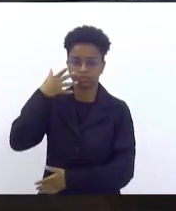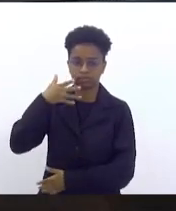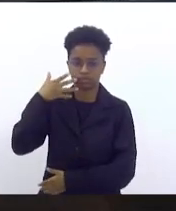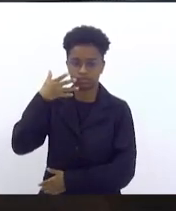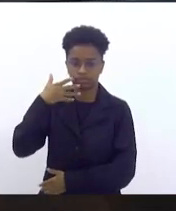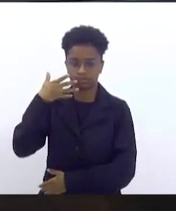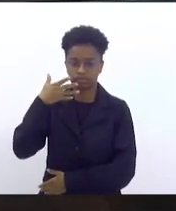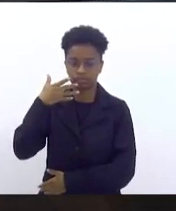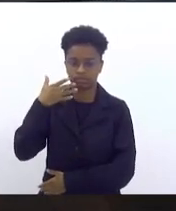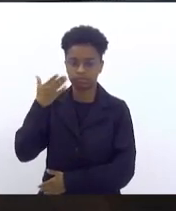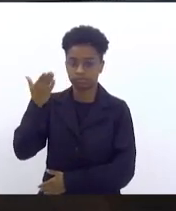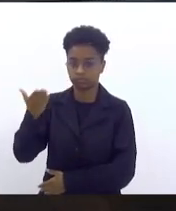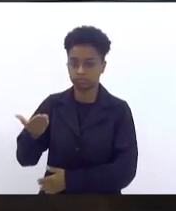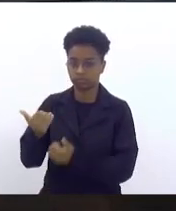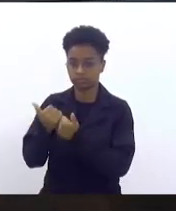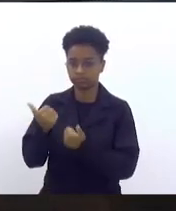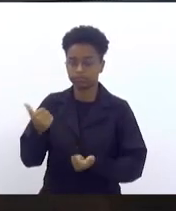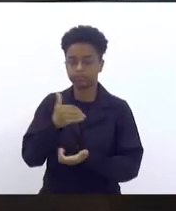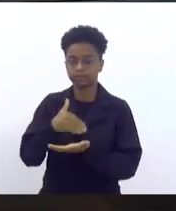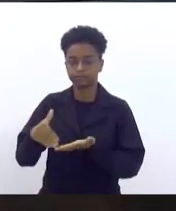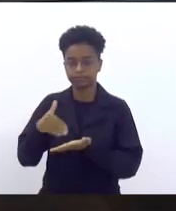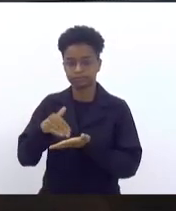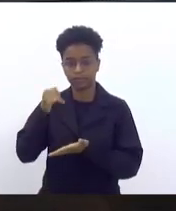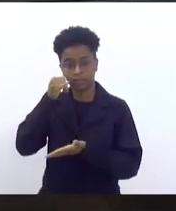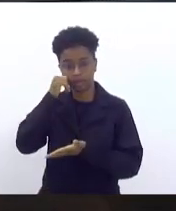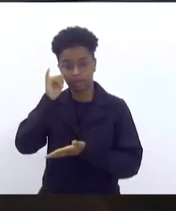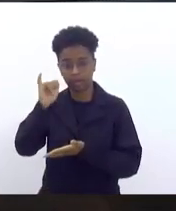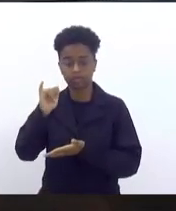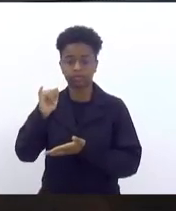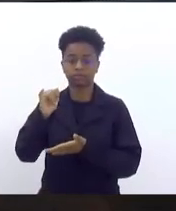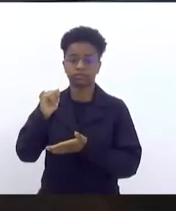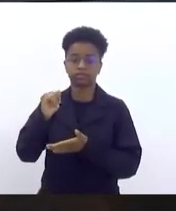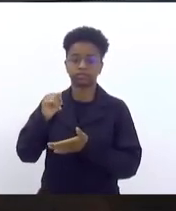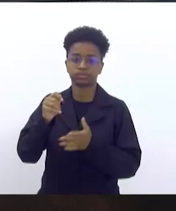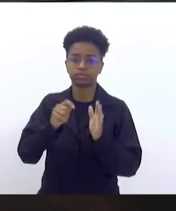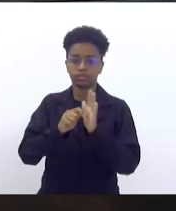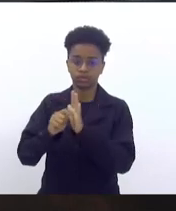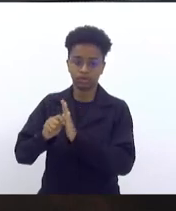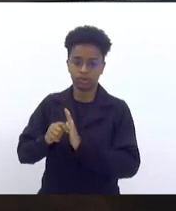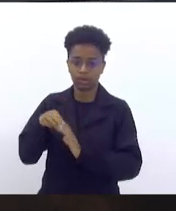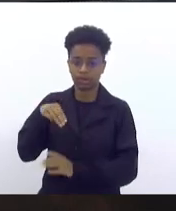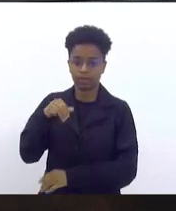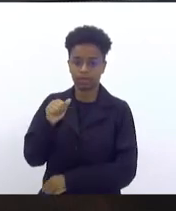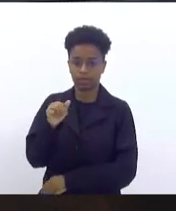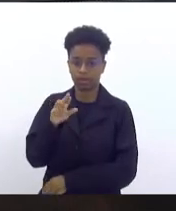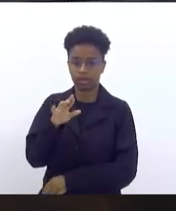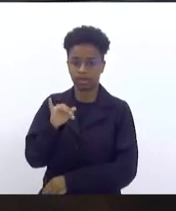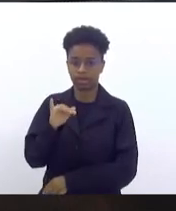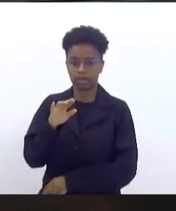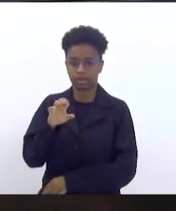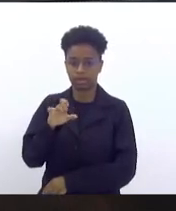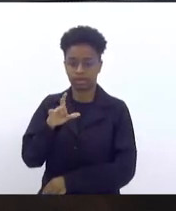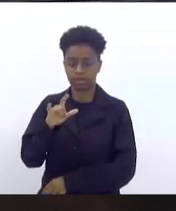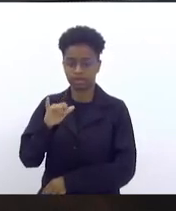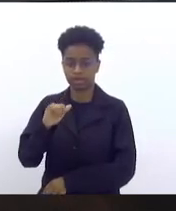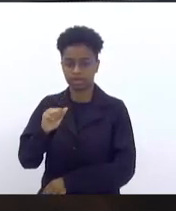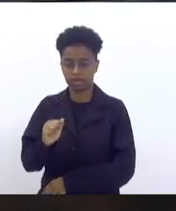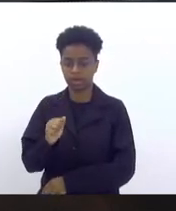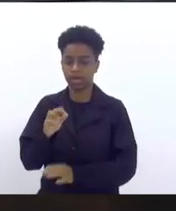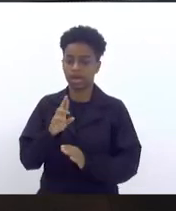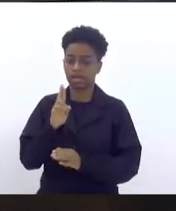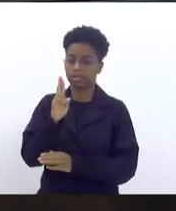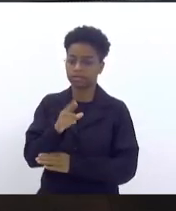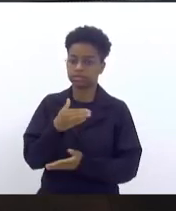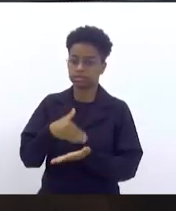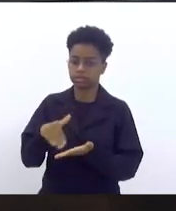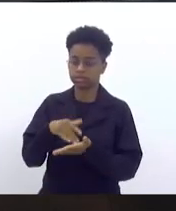a senhora subsecretária de prevenção química senhora Marileia de Paula representando aqui a Secretaria de Assistência Social